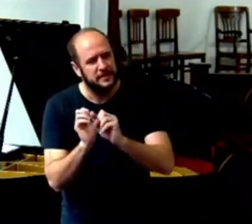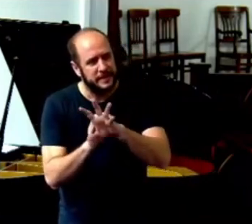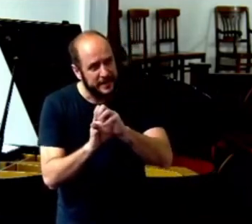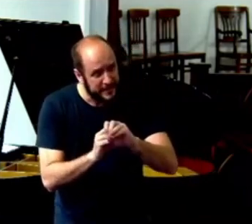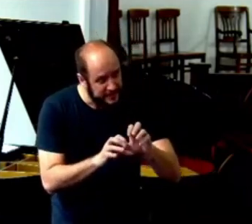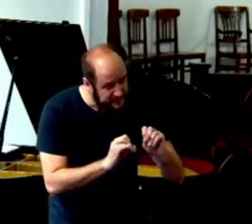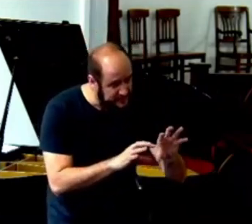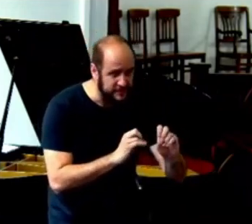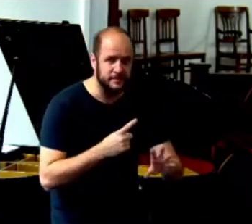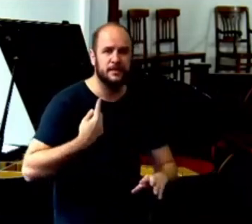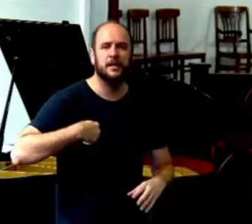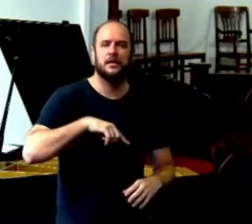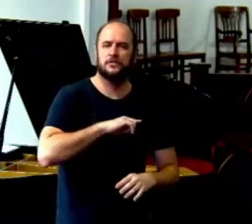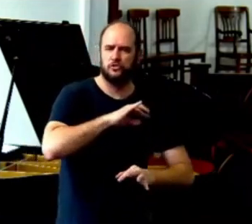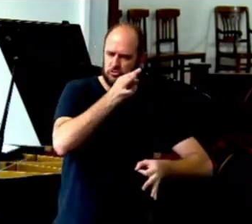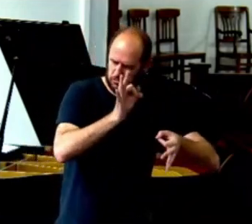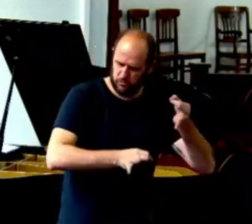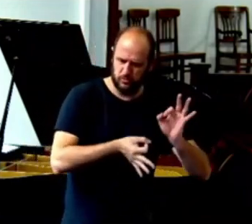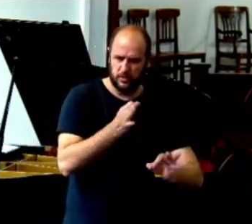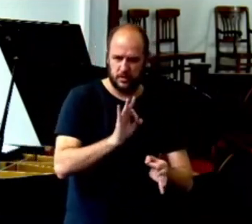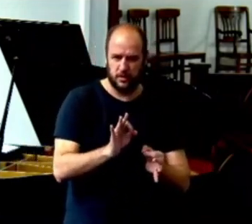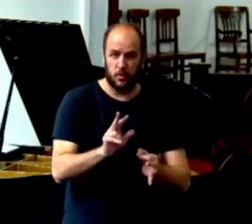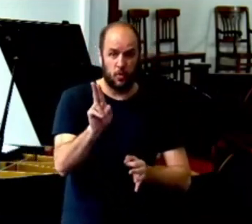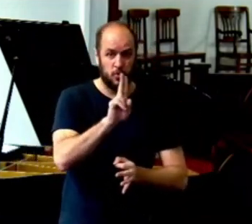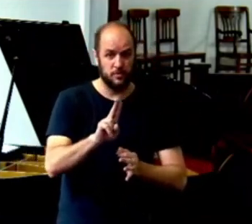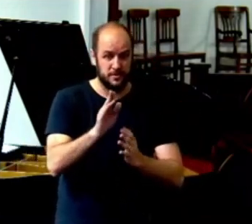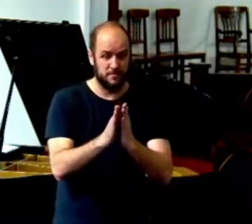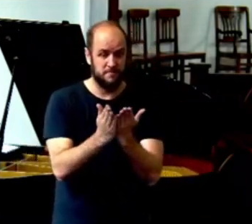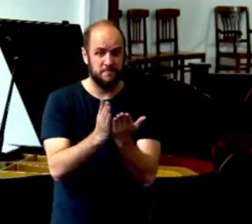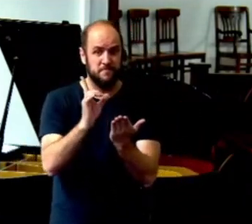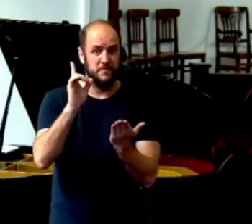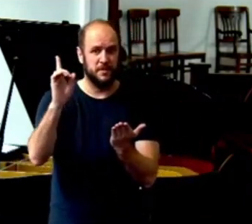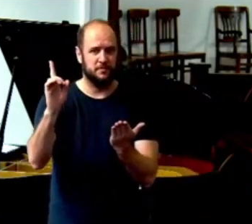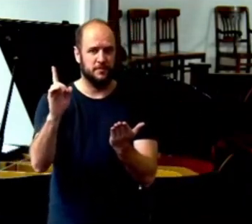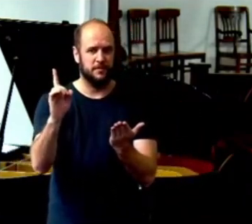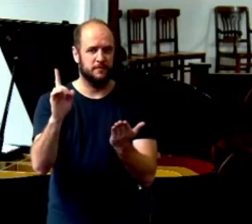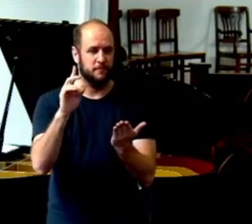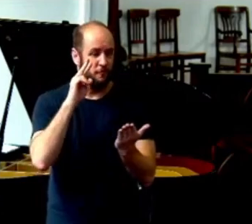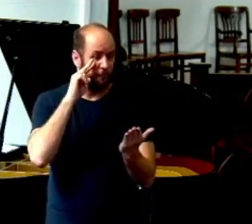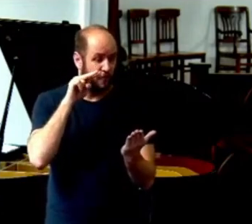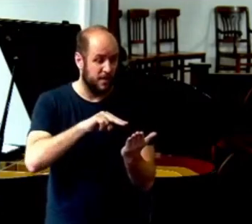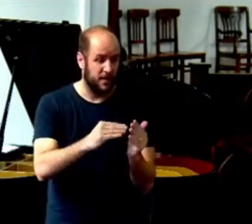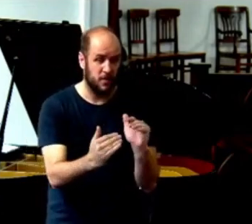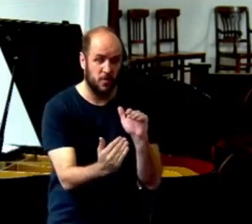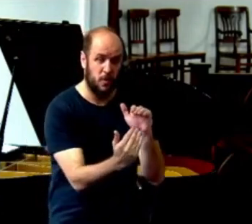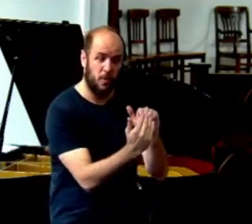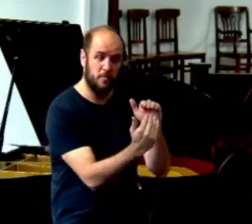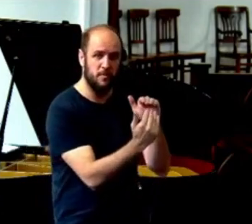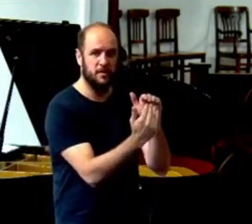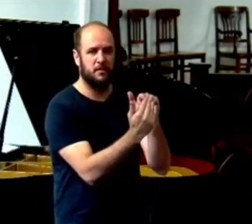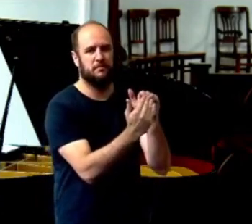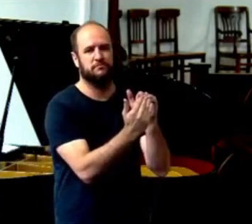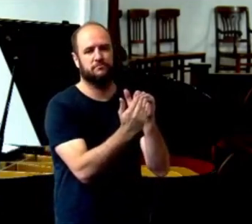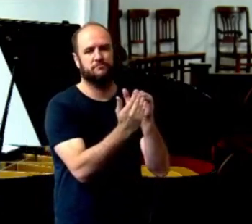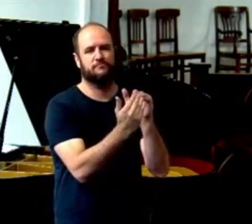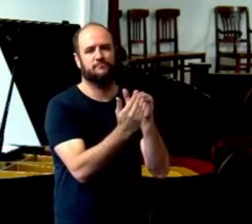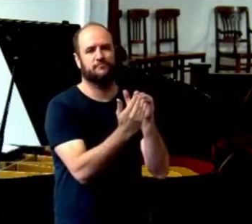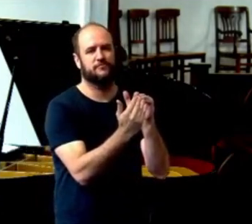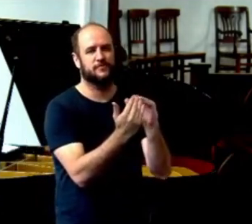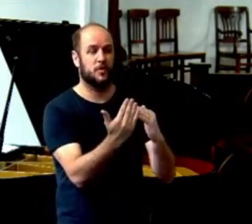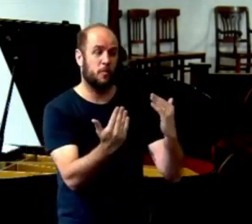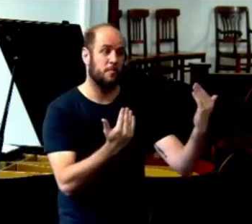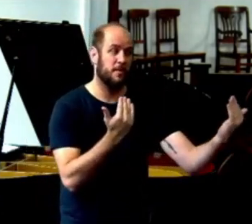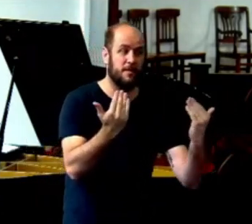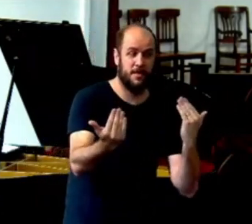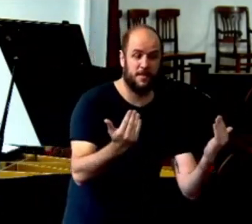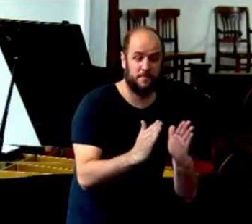como já falamos, a julgar com critérios bíblicos aquilo que está errado, para discernir aquilo